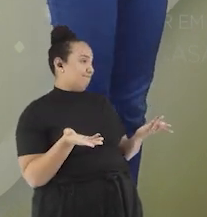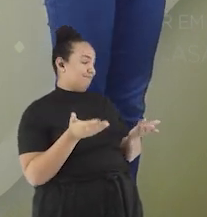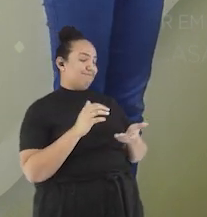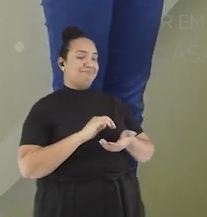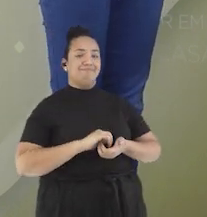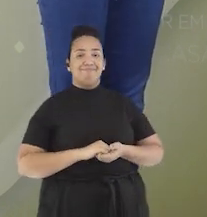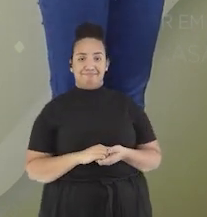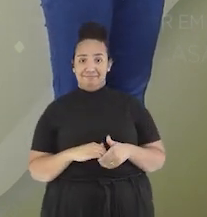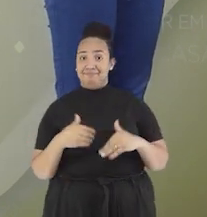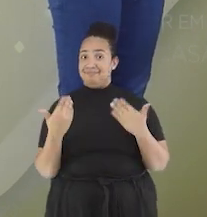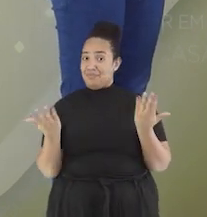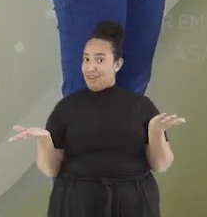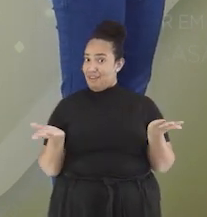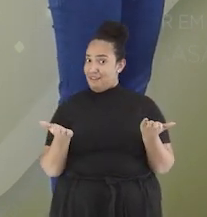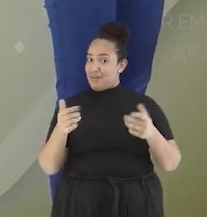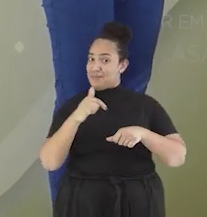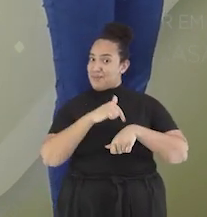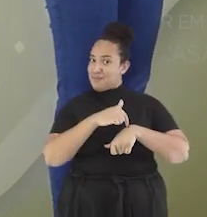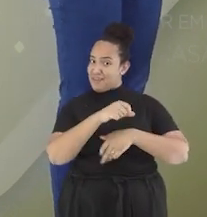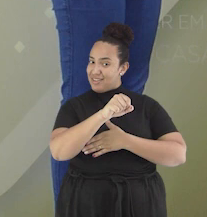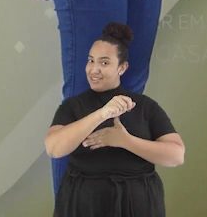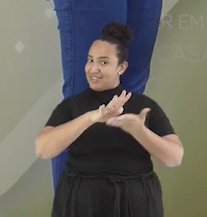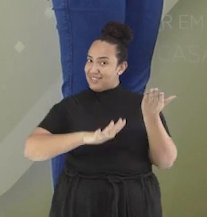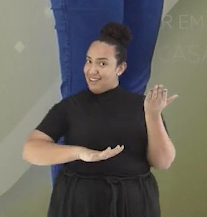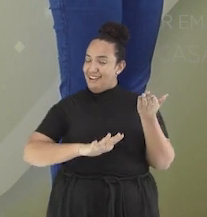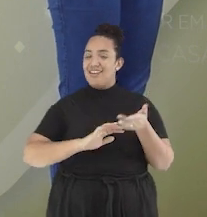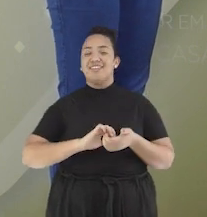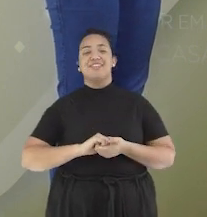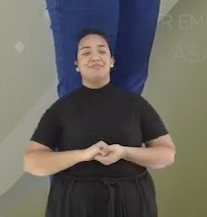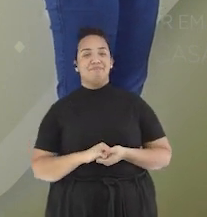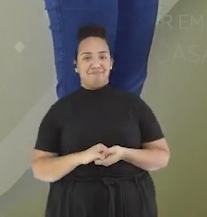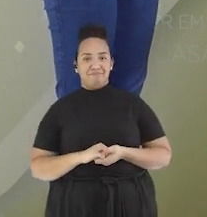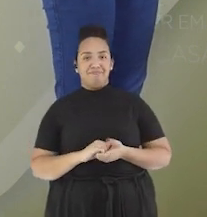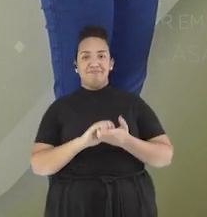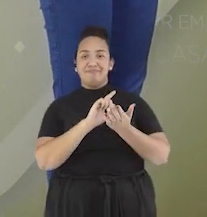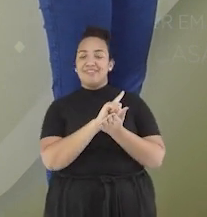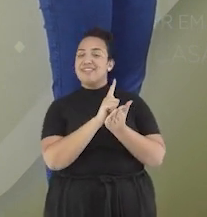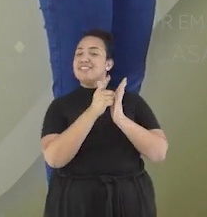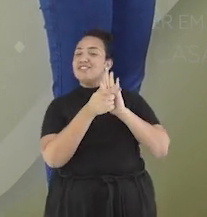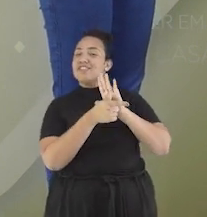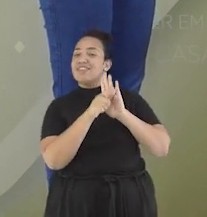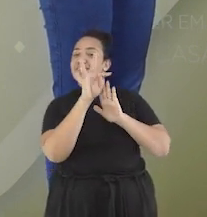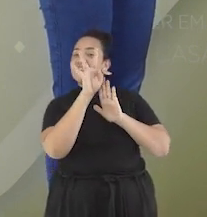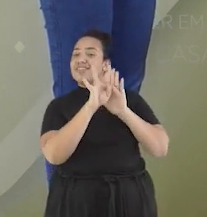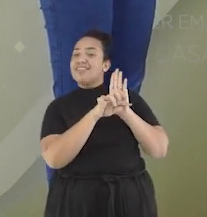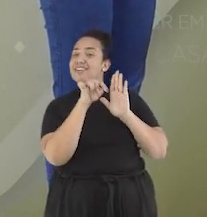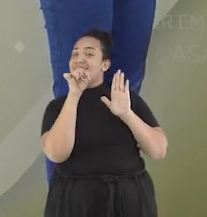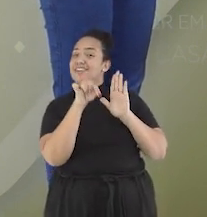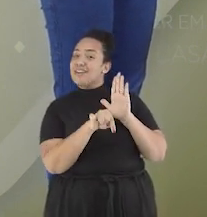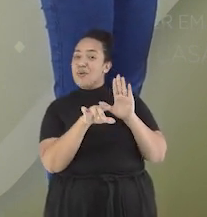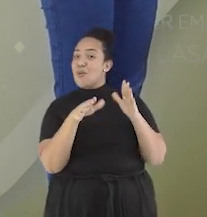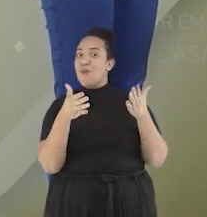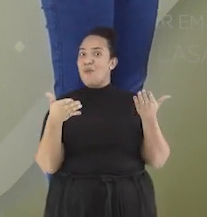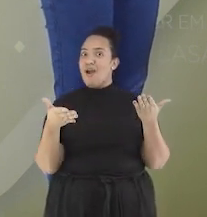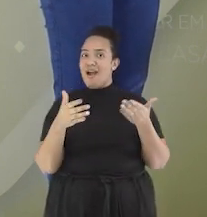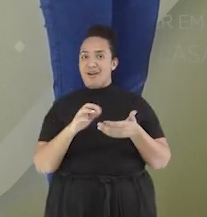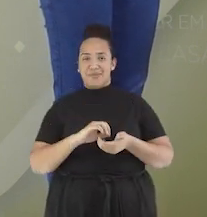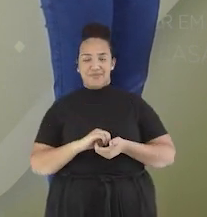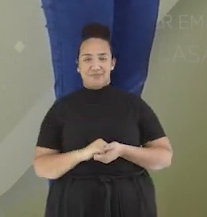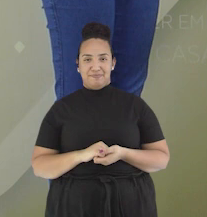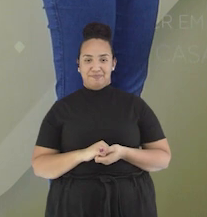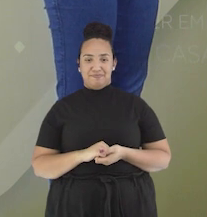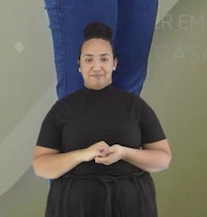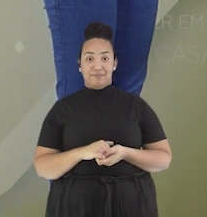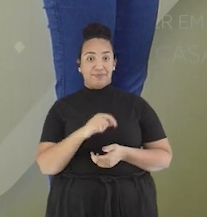Então agora chegou a hora de fazer aqui as atividades, ó. Qual é o gênero textual do texto que acabou de